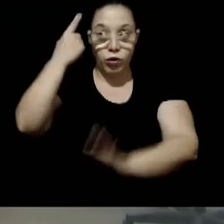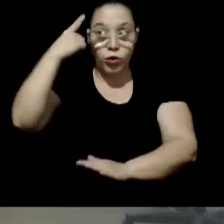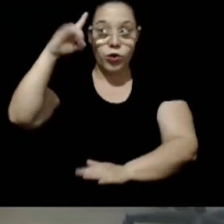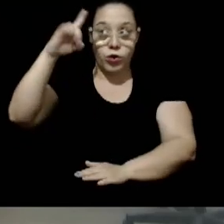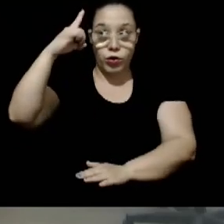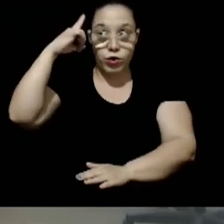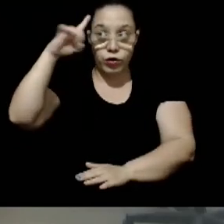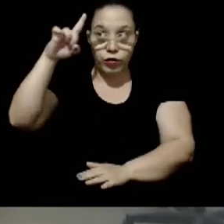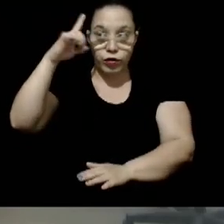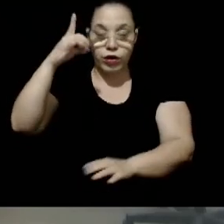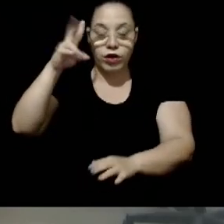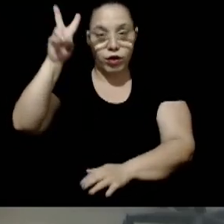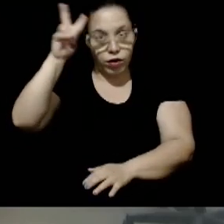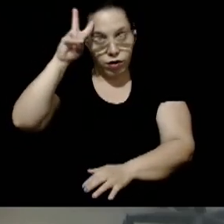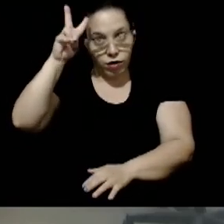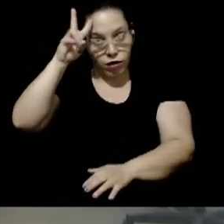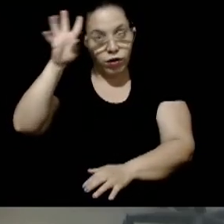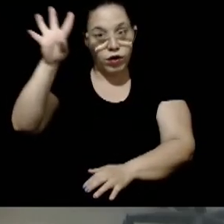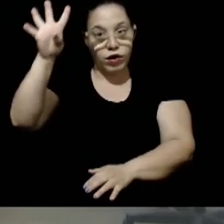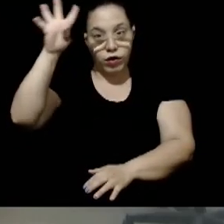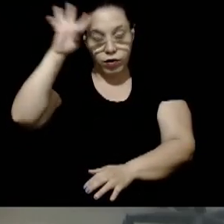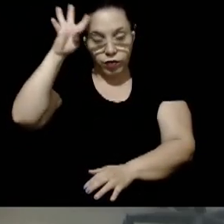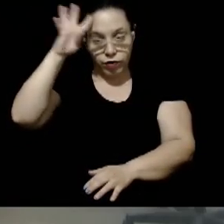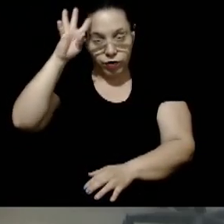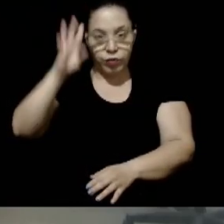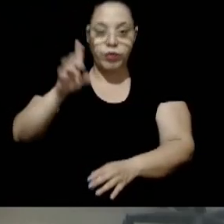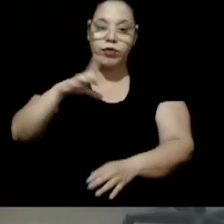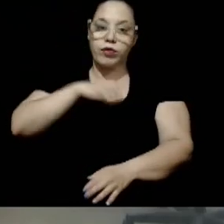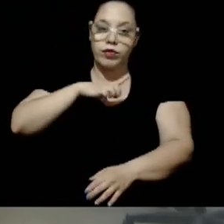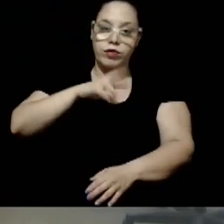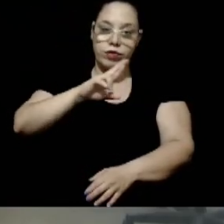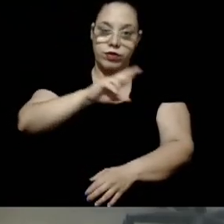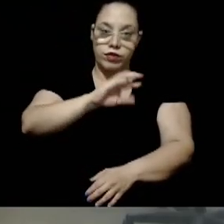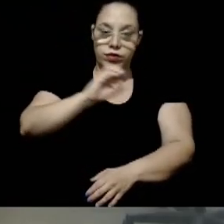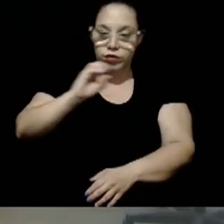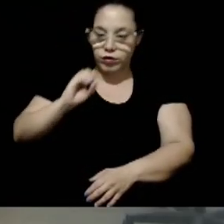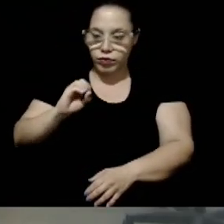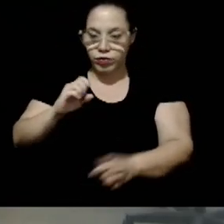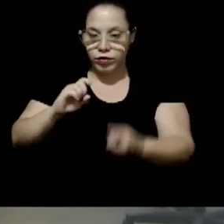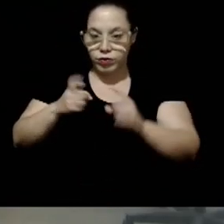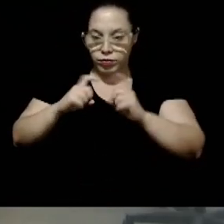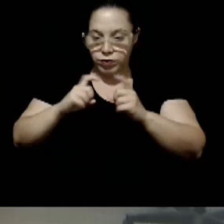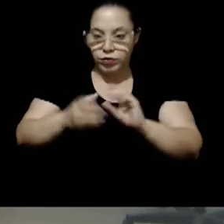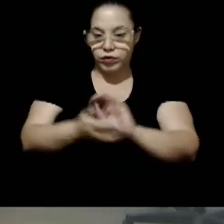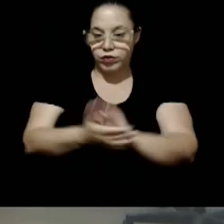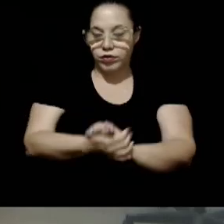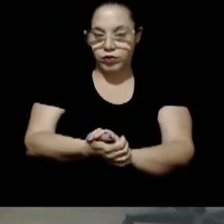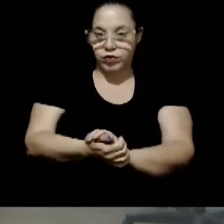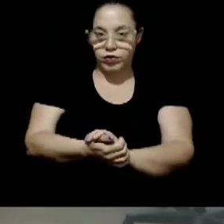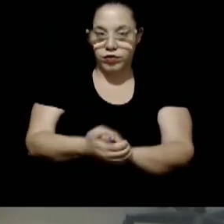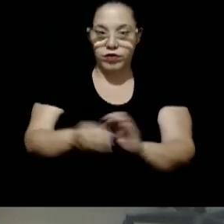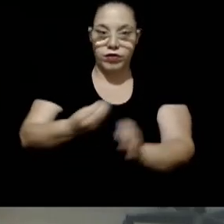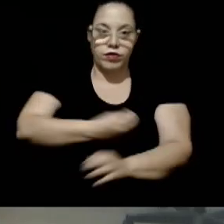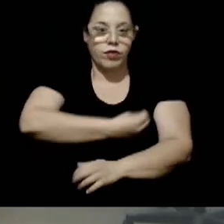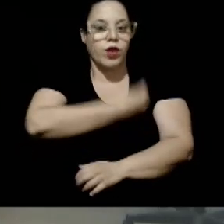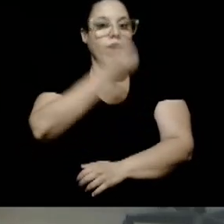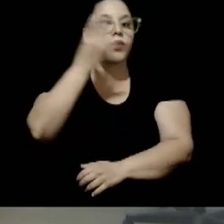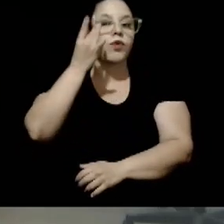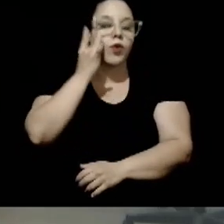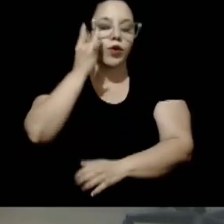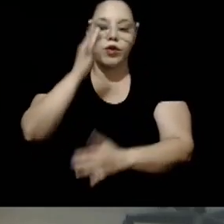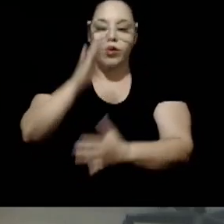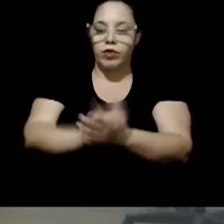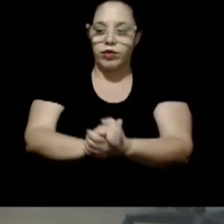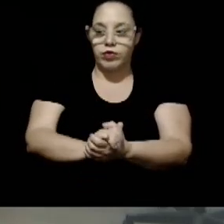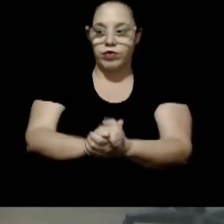segunda e quartas-feiras nós temos Então as reuniões Ordinárias transmitidas ao vivo direto do